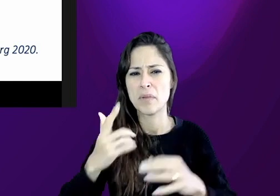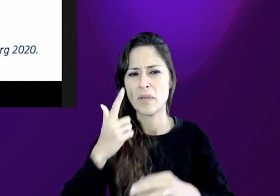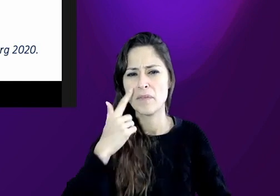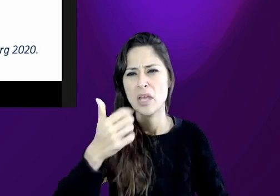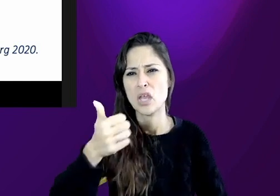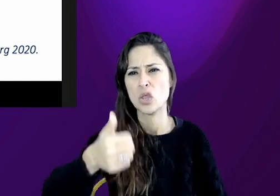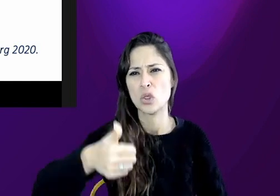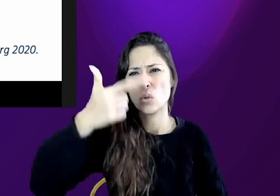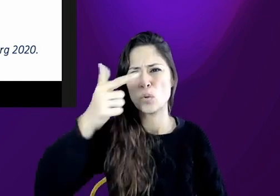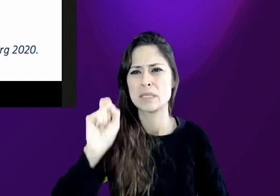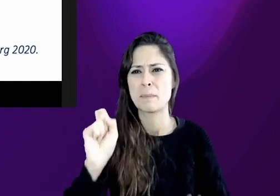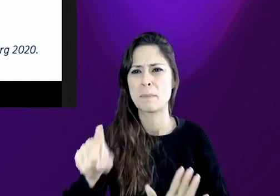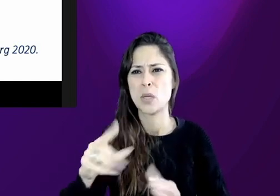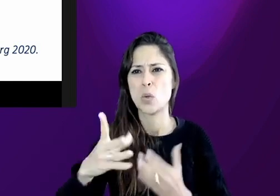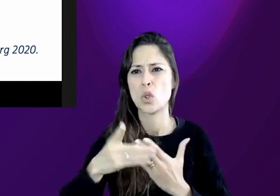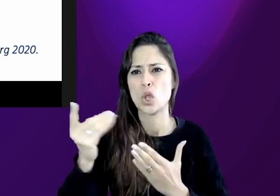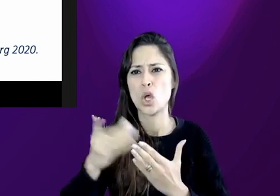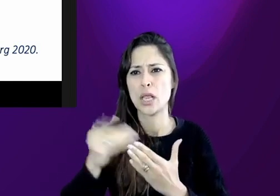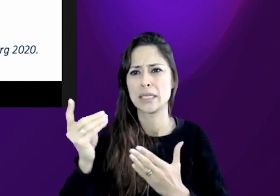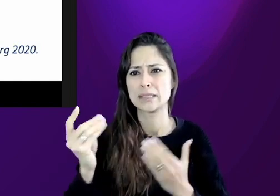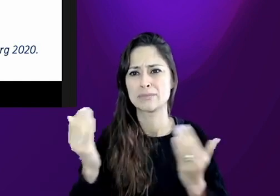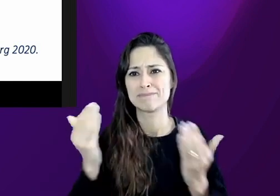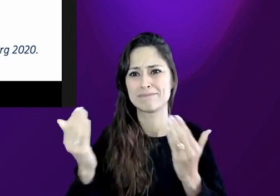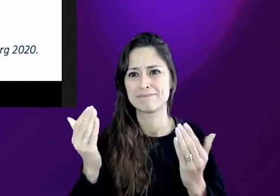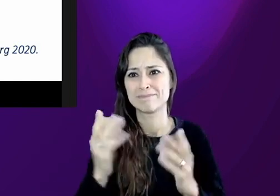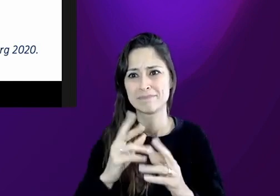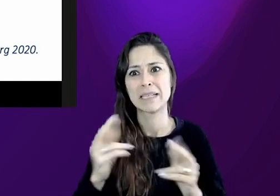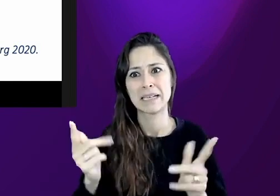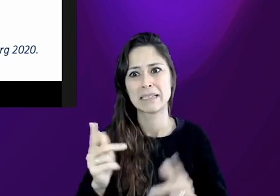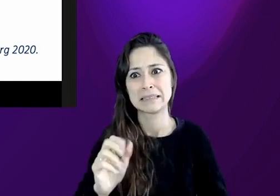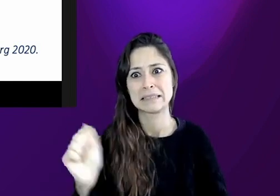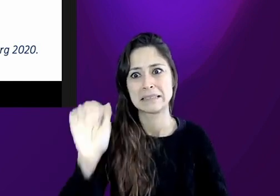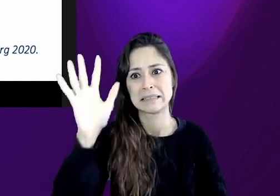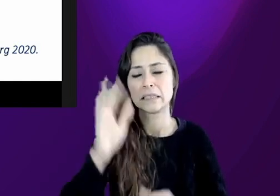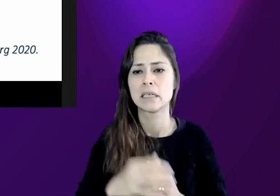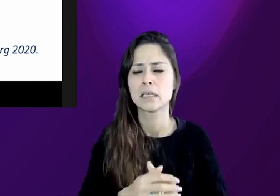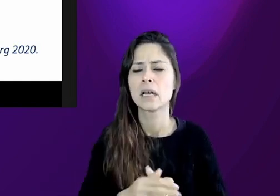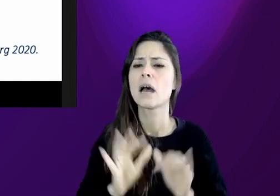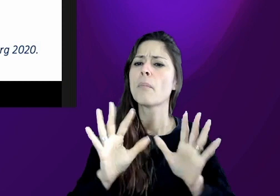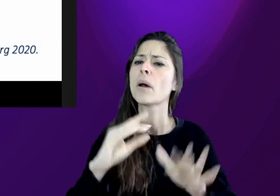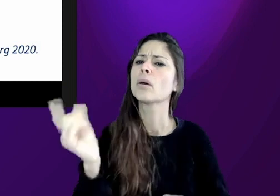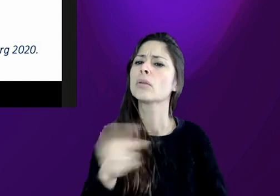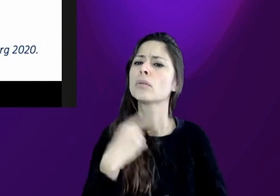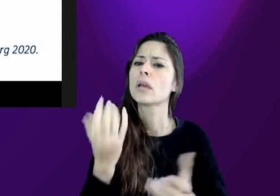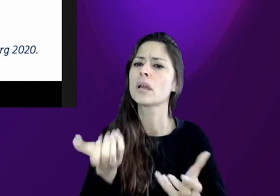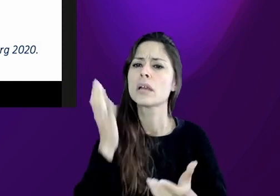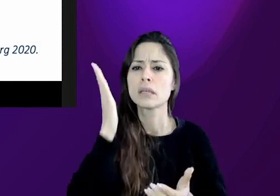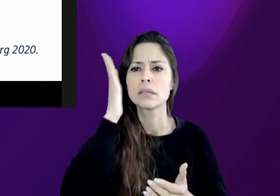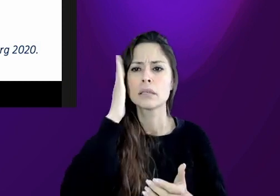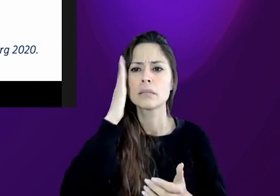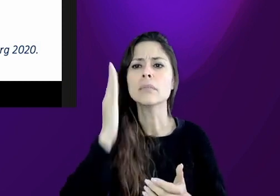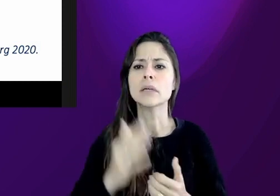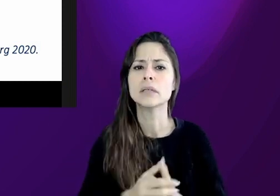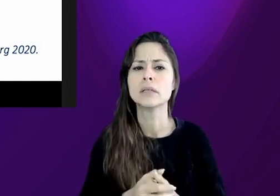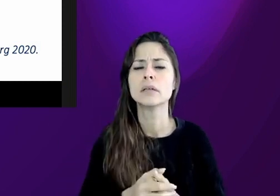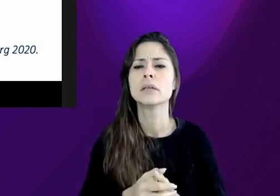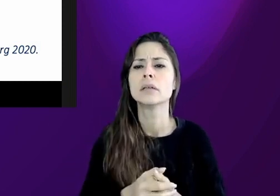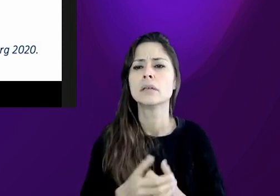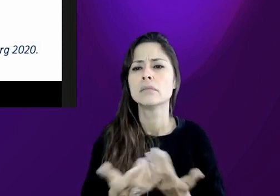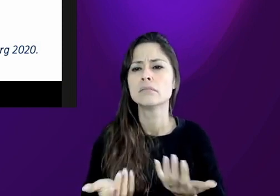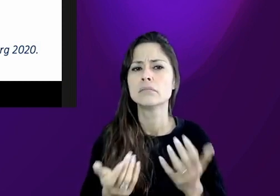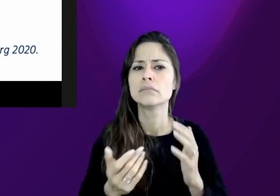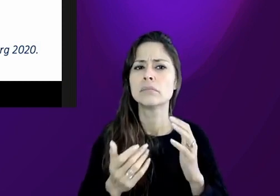laparoscópica. Mas o que nós queremos realmente saber é se ela foi similar em termos de reoperação, vazamento